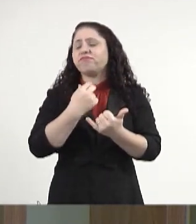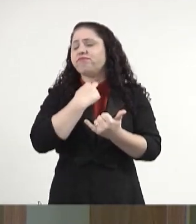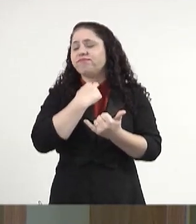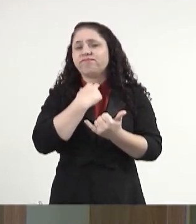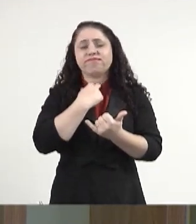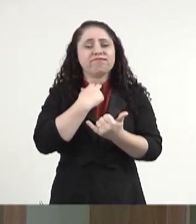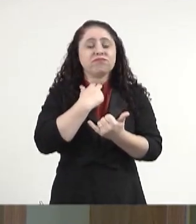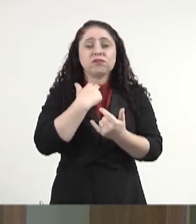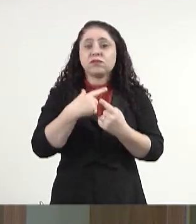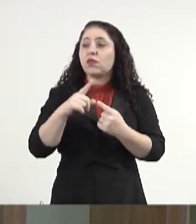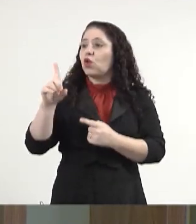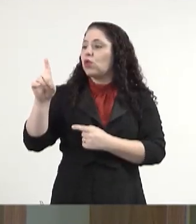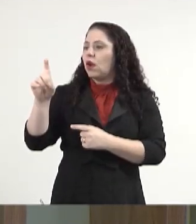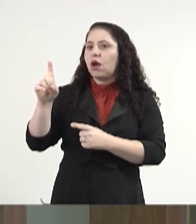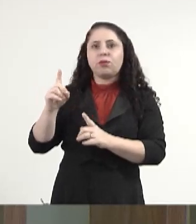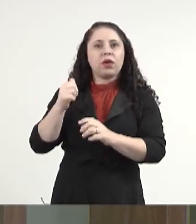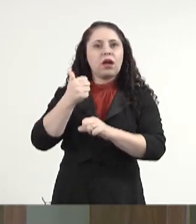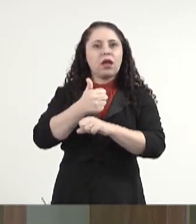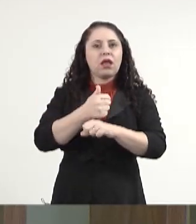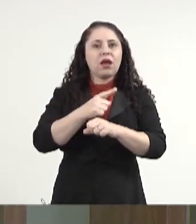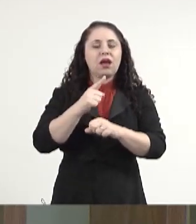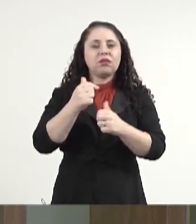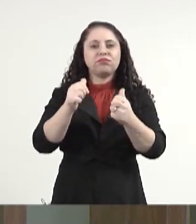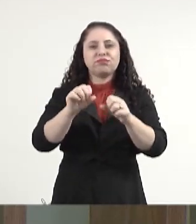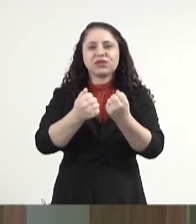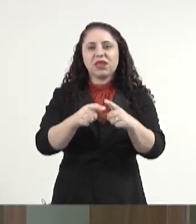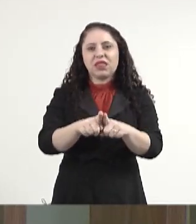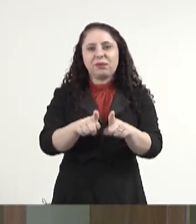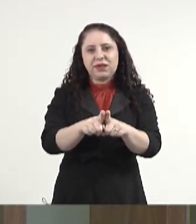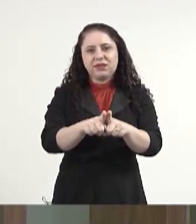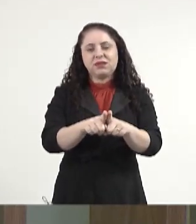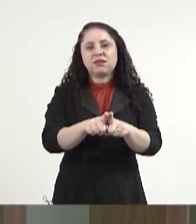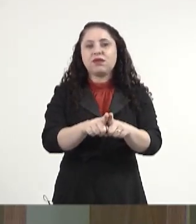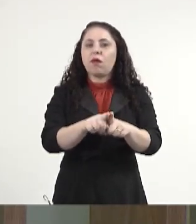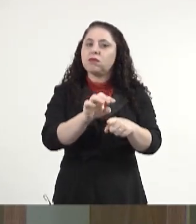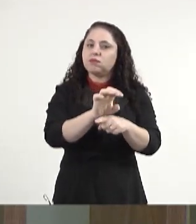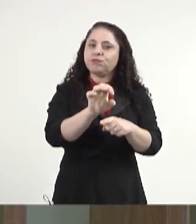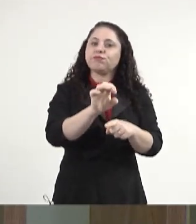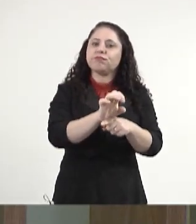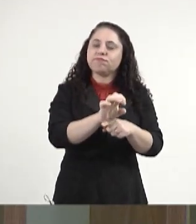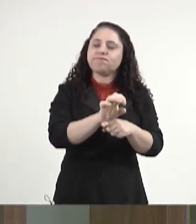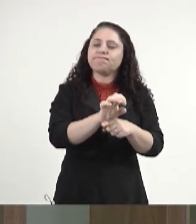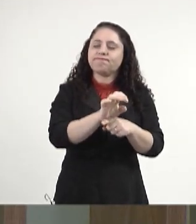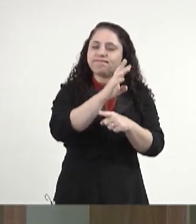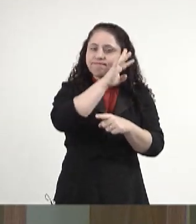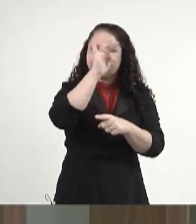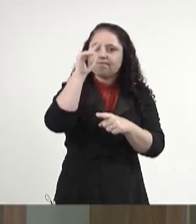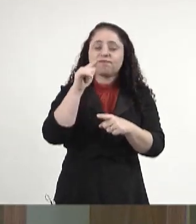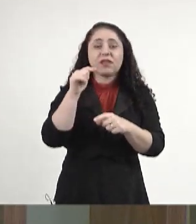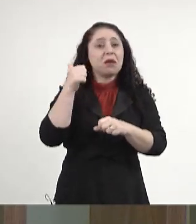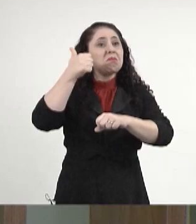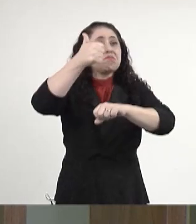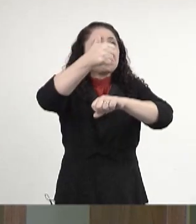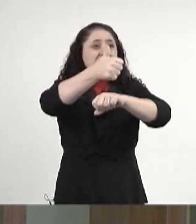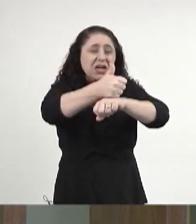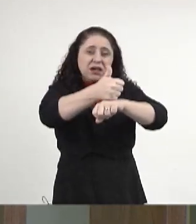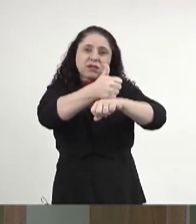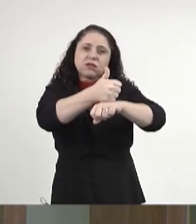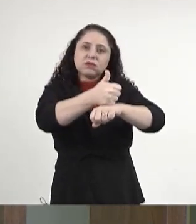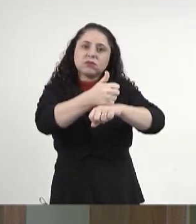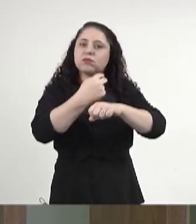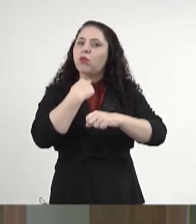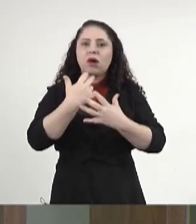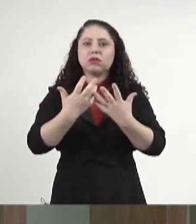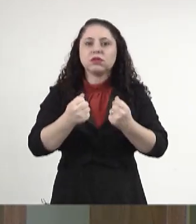que Dourados acaba aparecendo nesse cenário negativo e colocando também o estado de Mato Grosso do Sul neste cenário. E o que a gente não pode conceber,